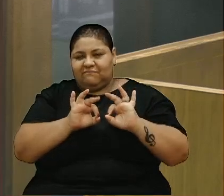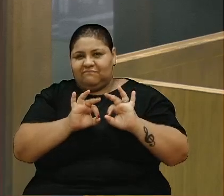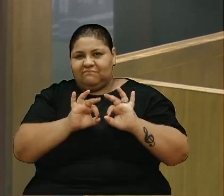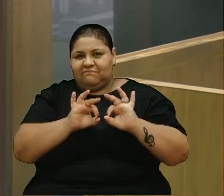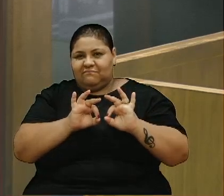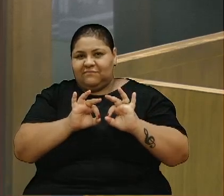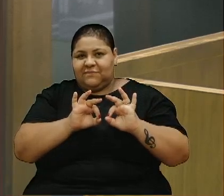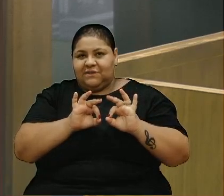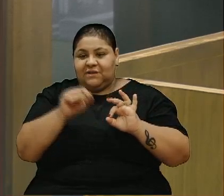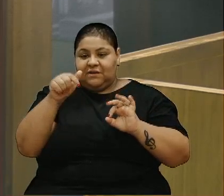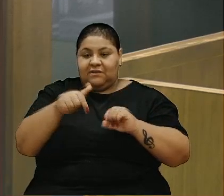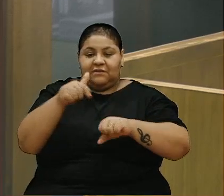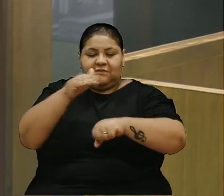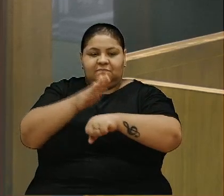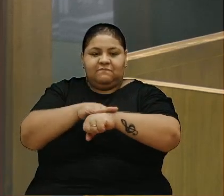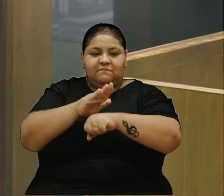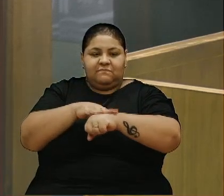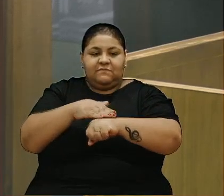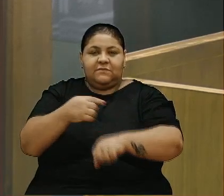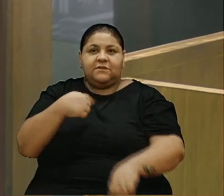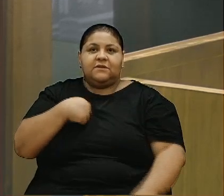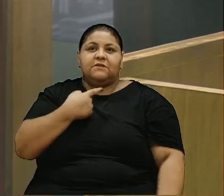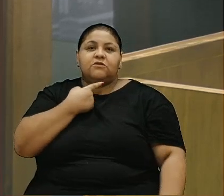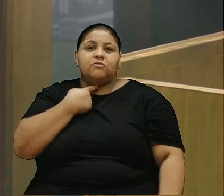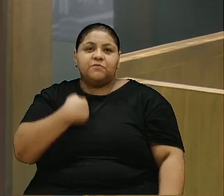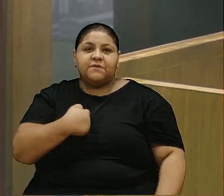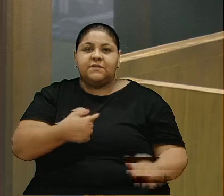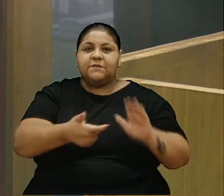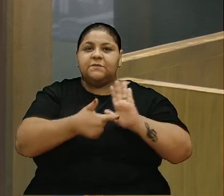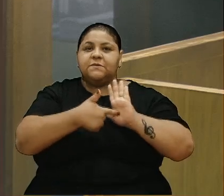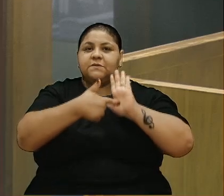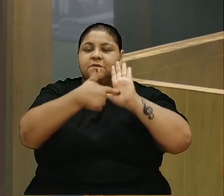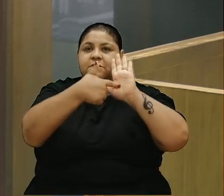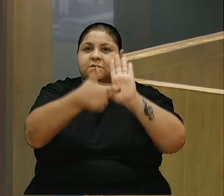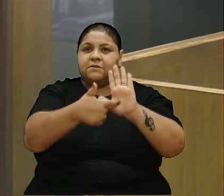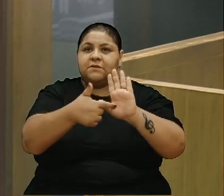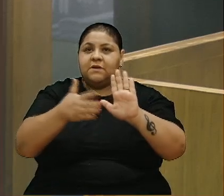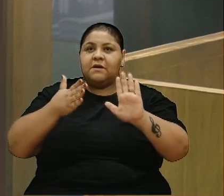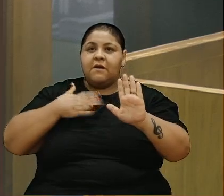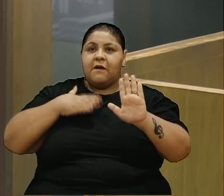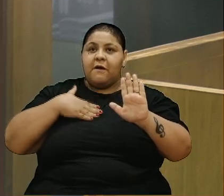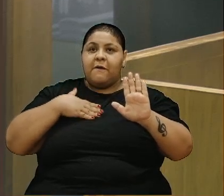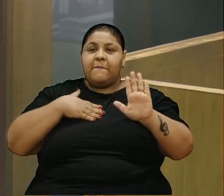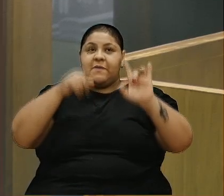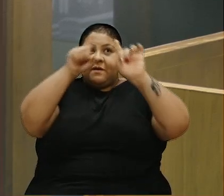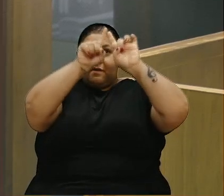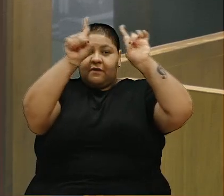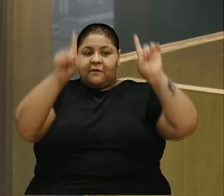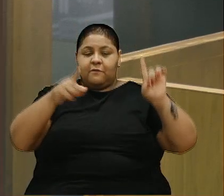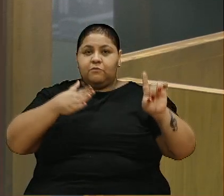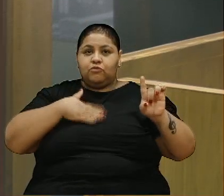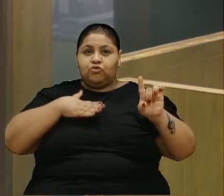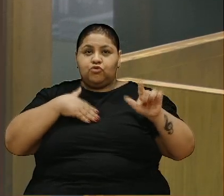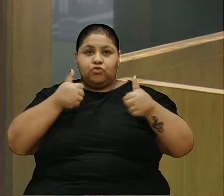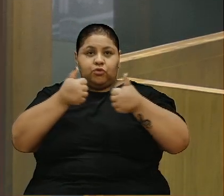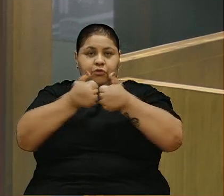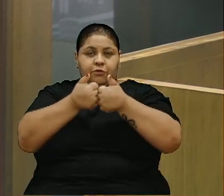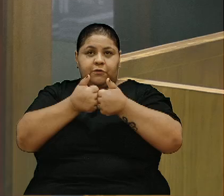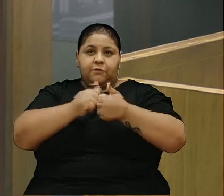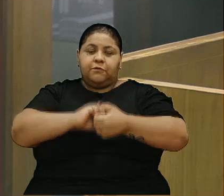Neste momento, eu gostaria de apresentar a minha equipe que está aqui.